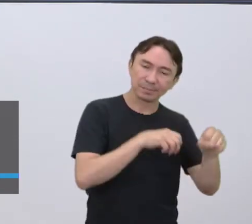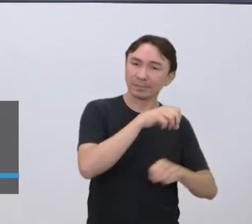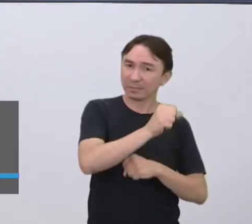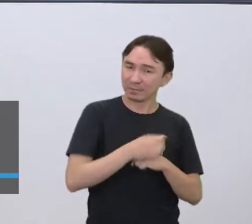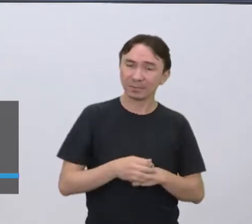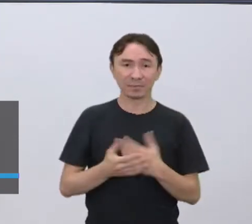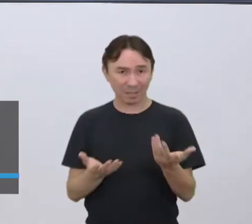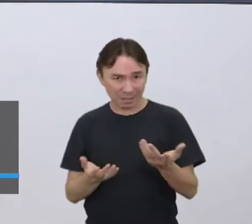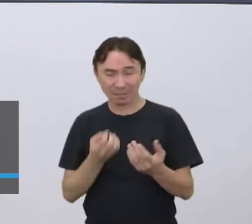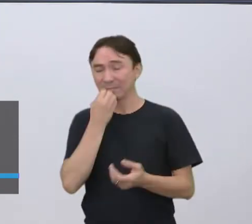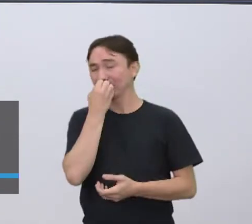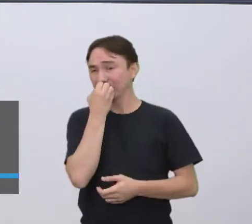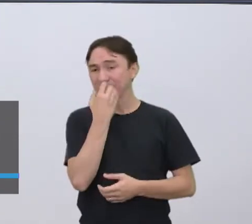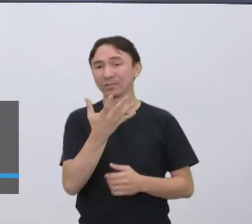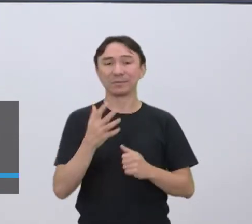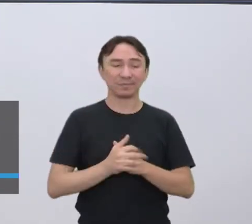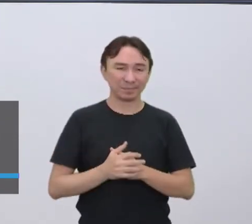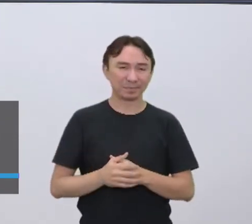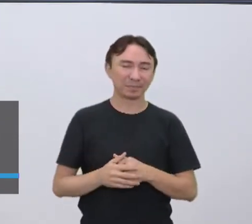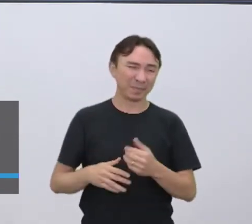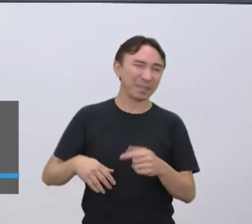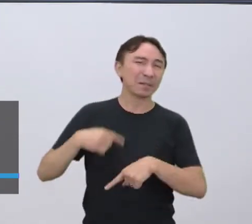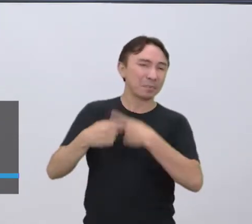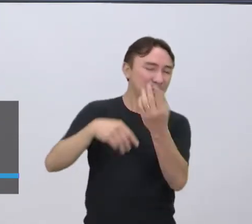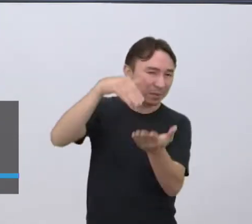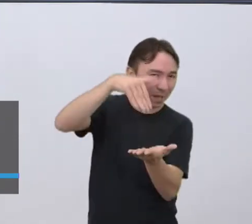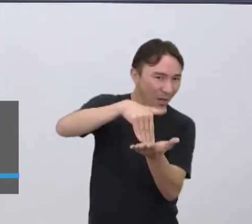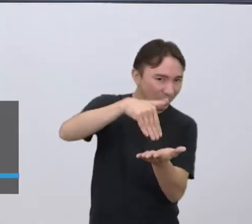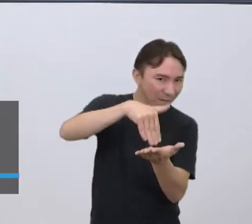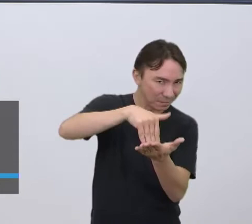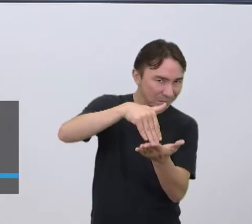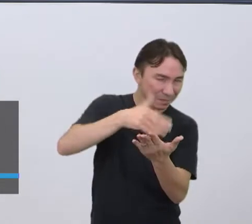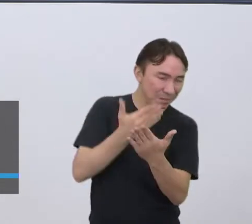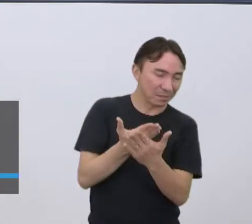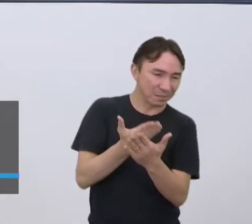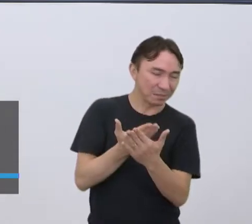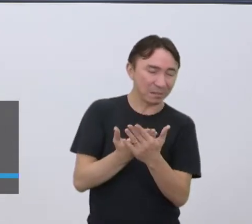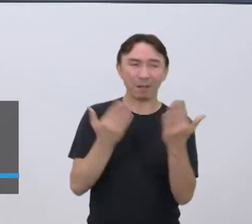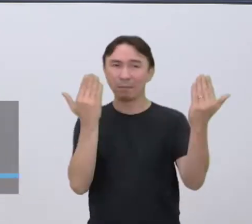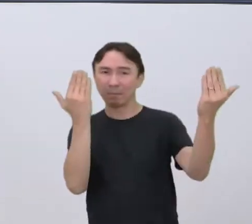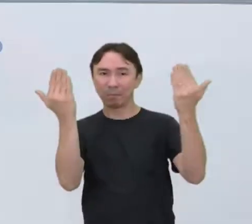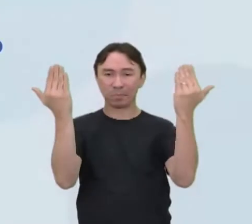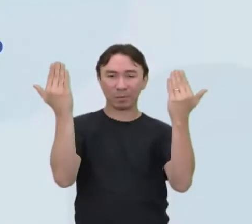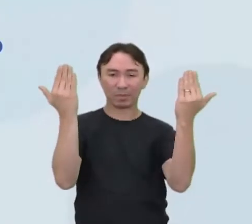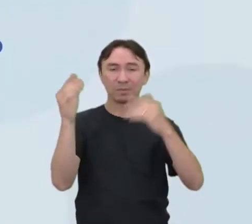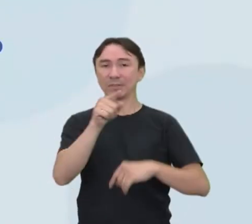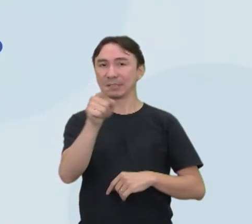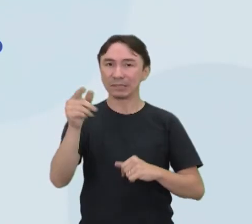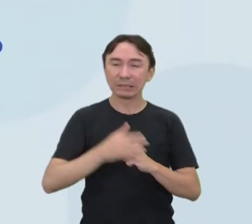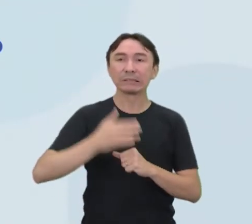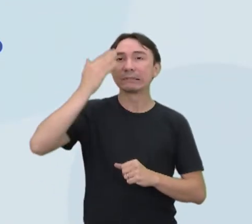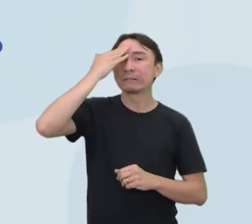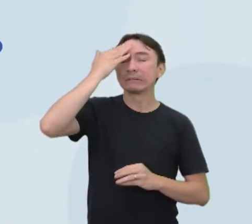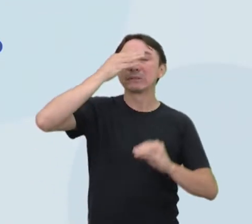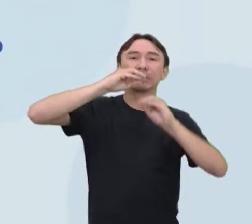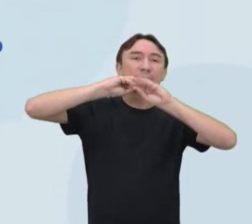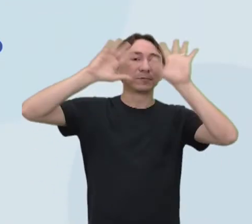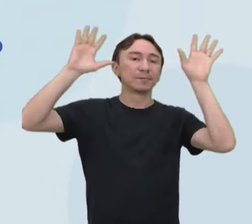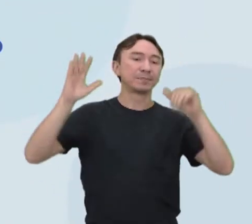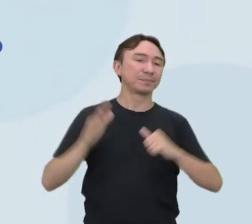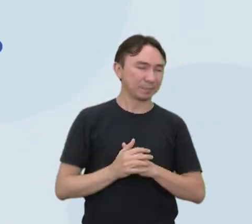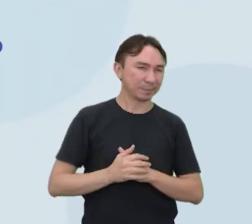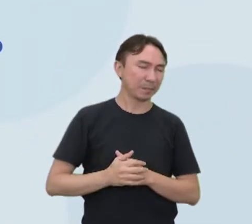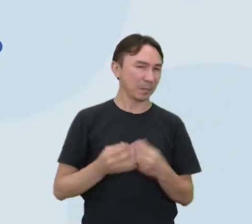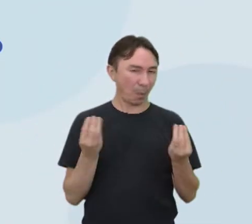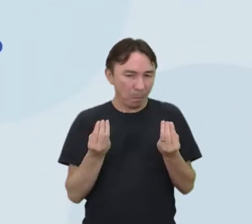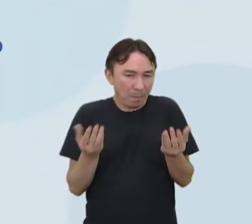para isso. No finalzinho da aula a gente vai fazer uma comparação, né, para vocês entenderem melhor, tá ok? Vamos lá na sequência. Então, olha ali o que acontece.